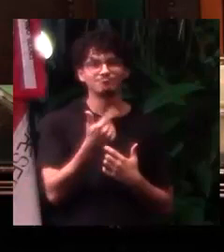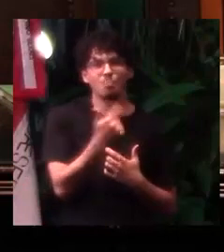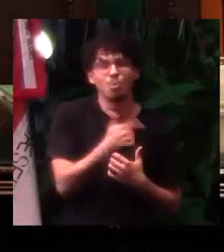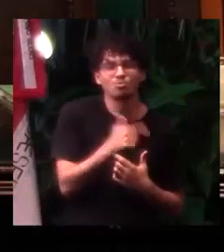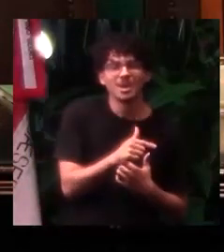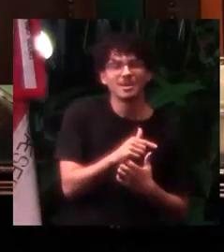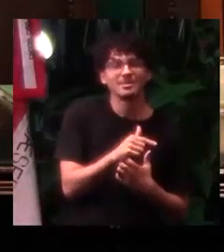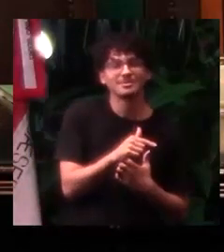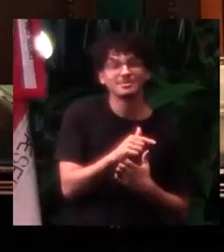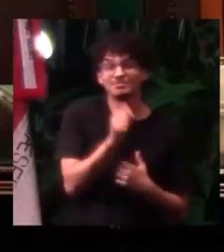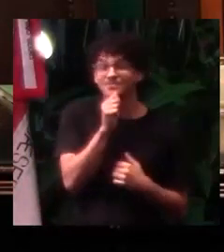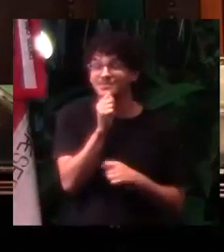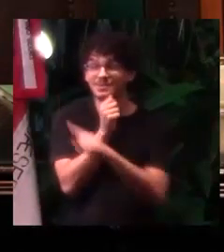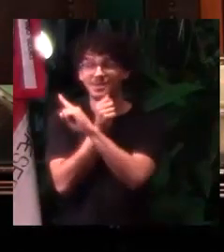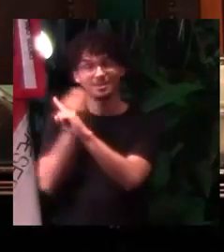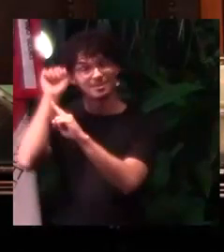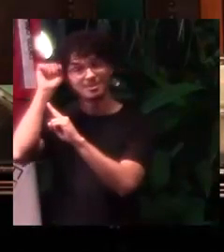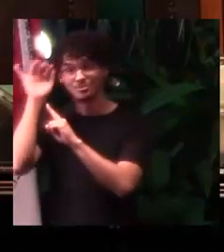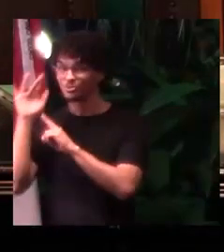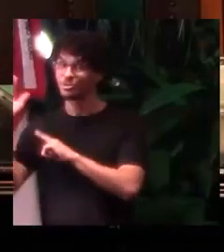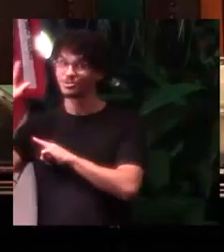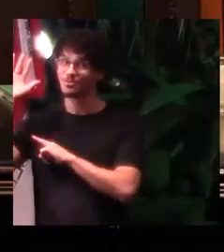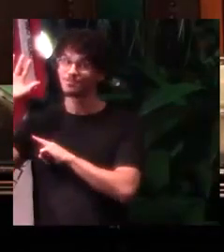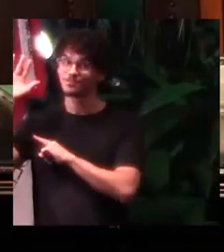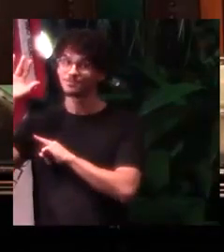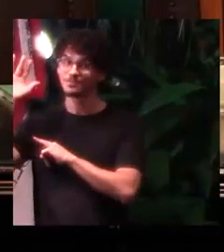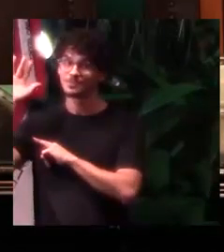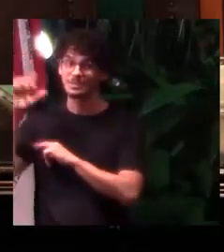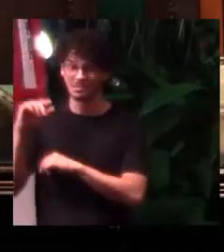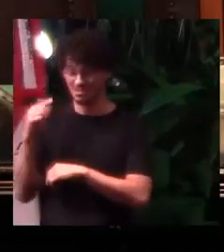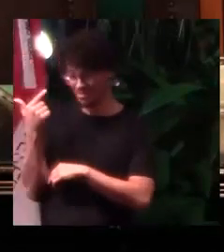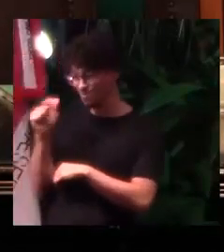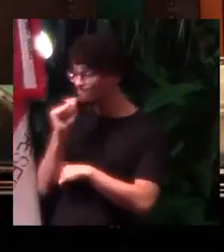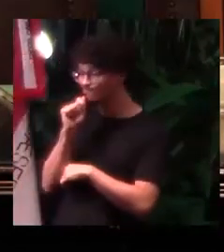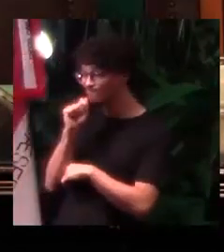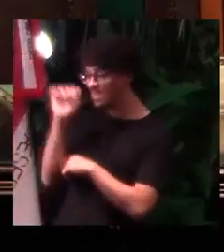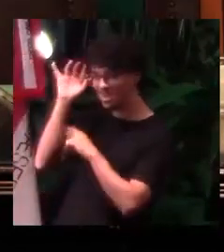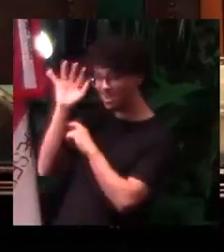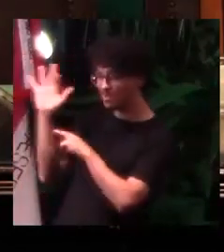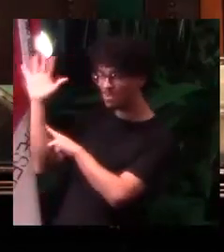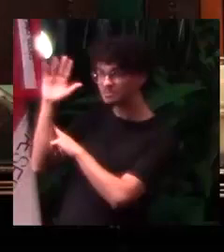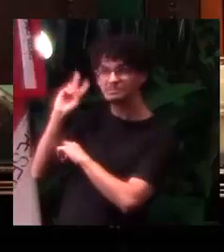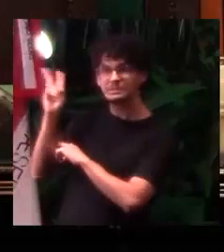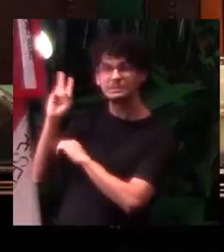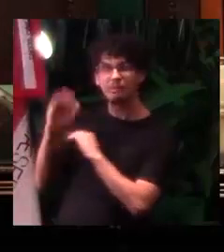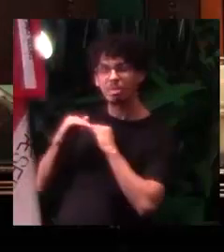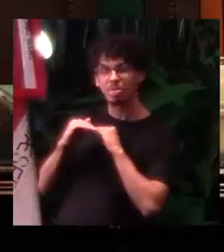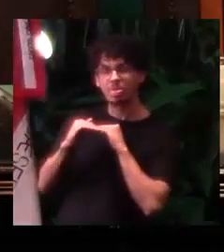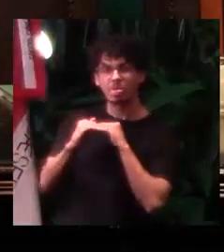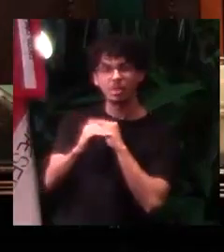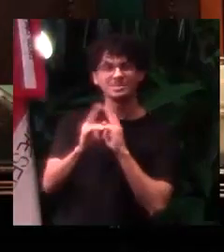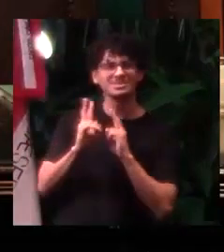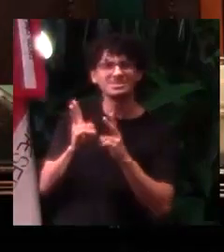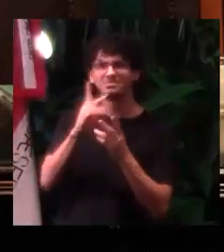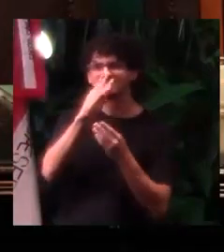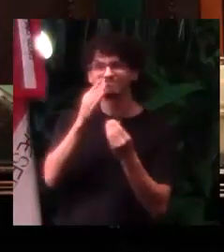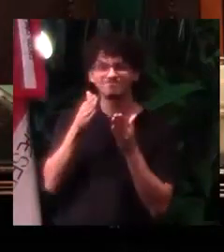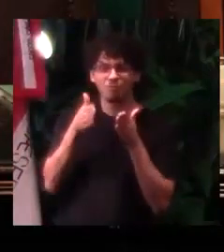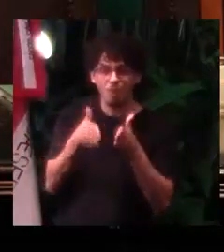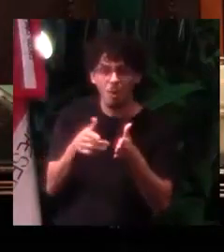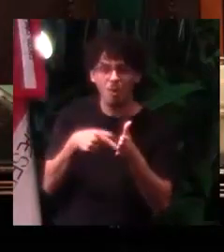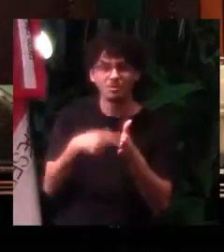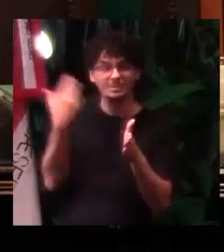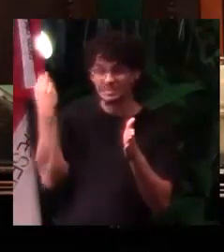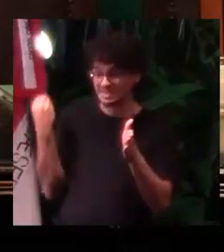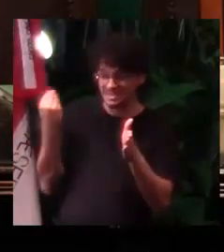uma imaginação. Porque se você não tiver imaginação, você está sempre limitado a pensar por aquilo que lhe